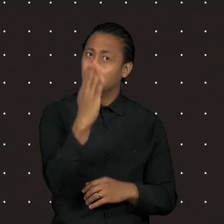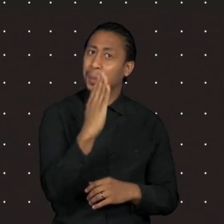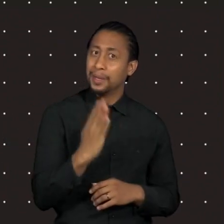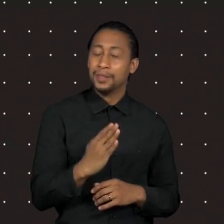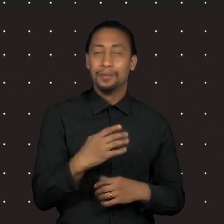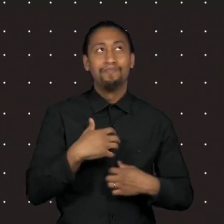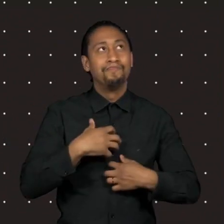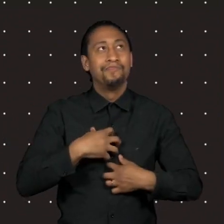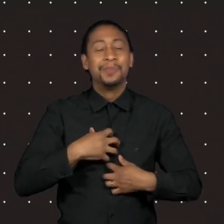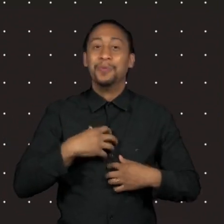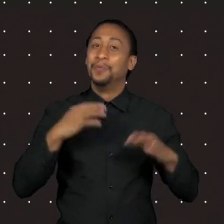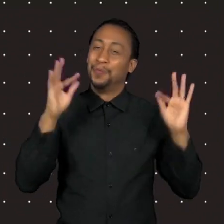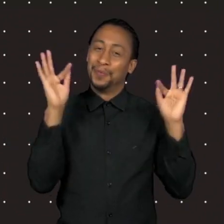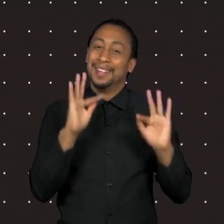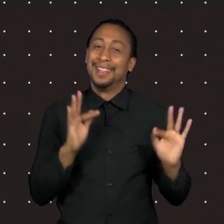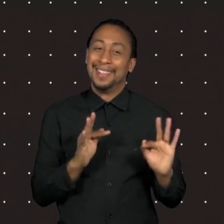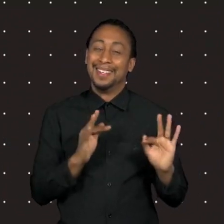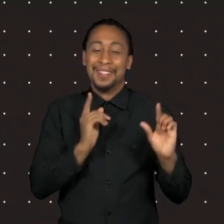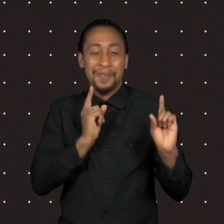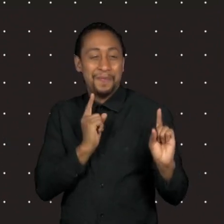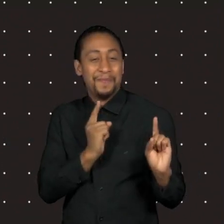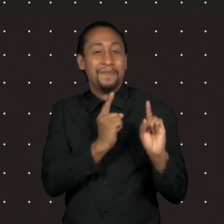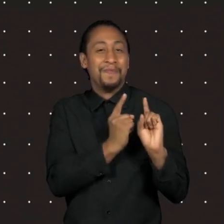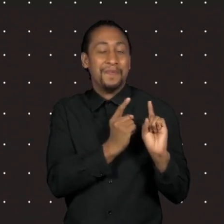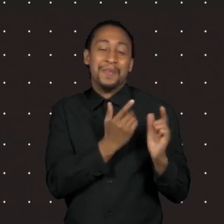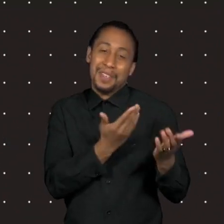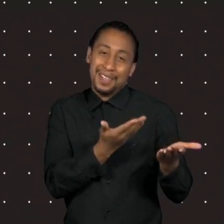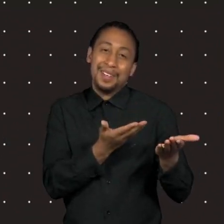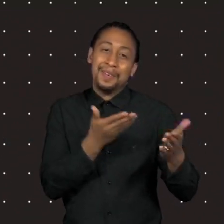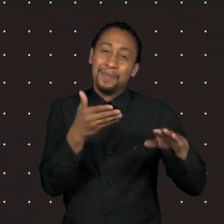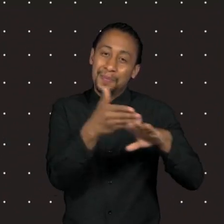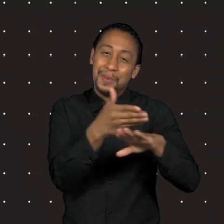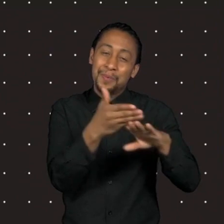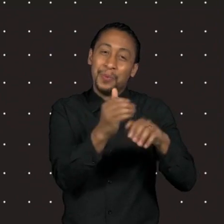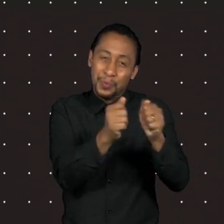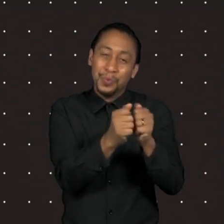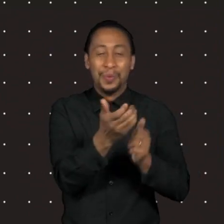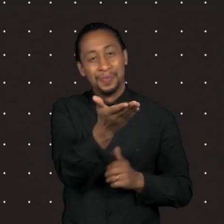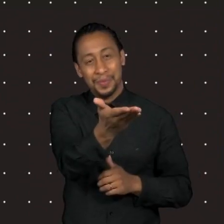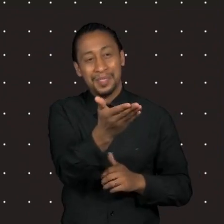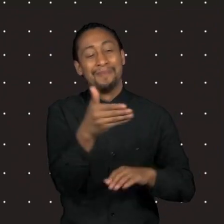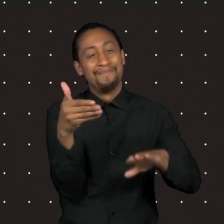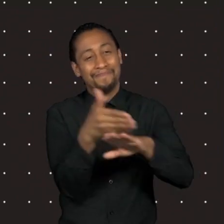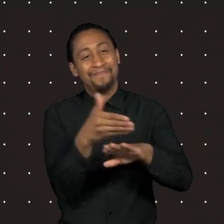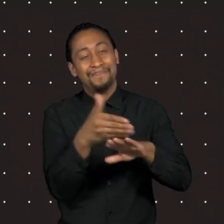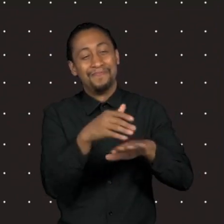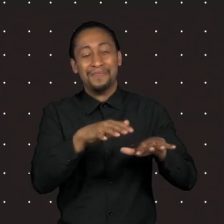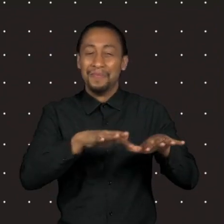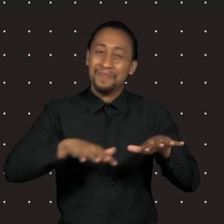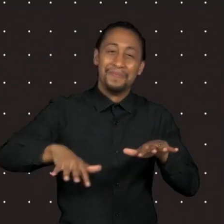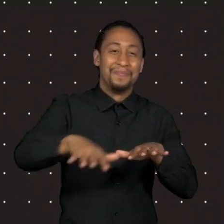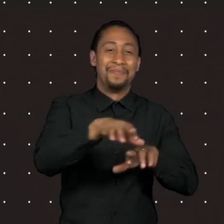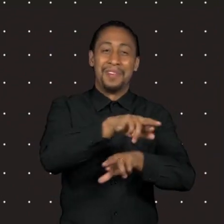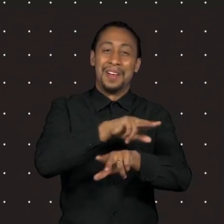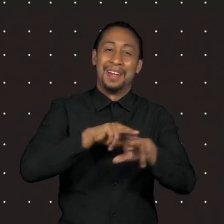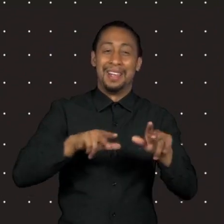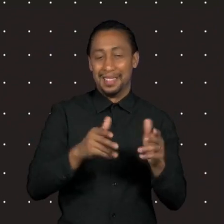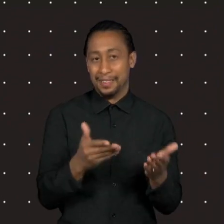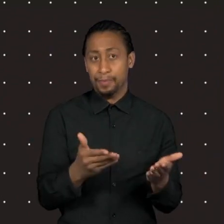fico muito feliz que eu tenha participado de maneiras diferentes em muitas delas. E hoje vejo